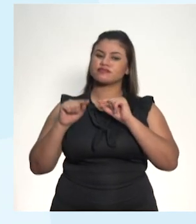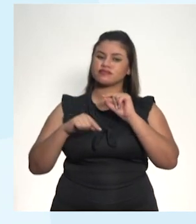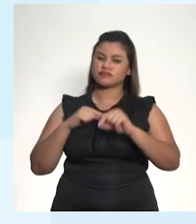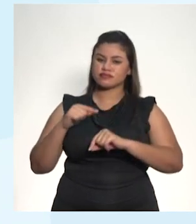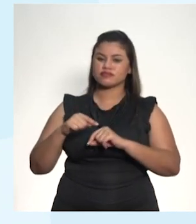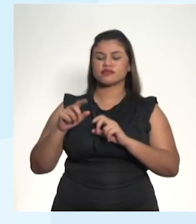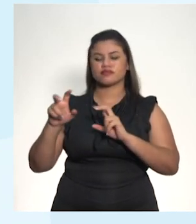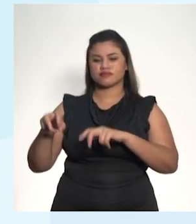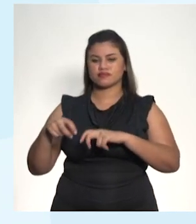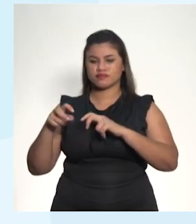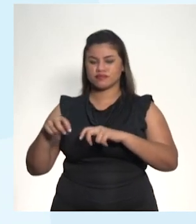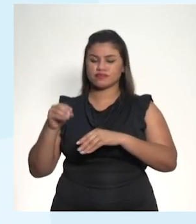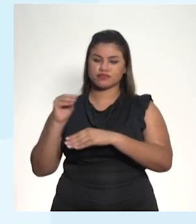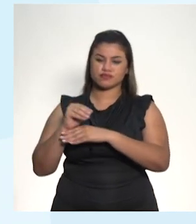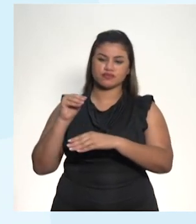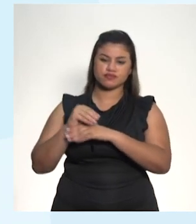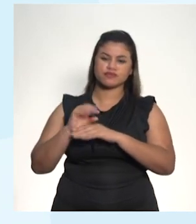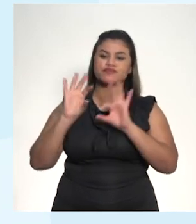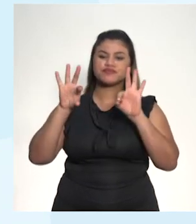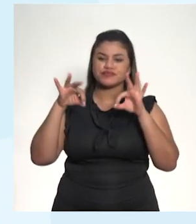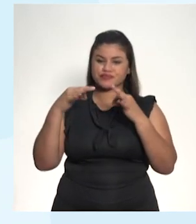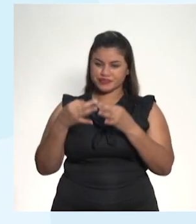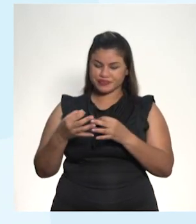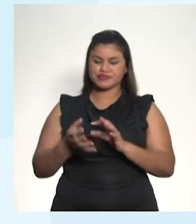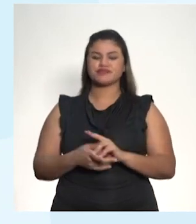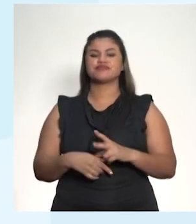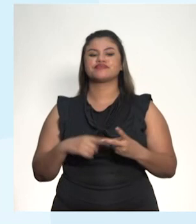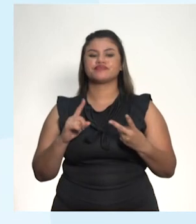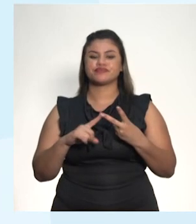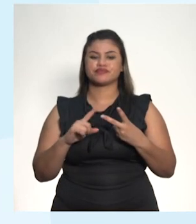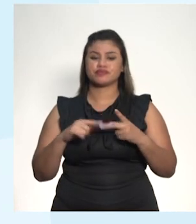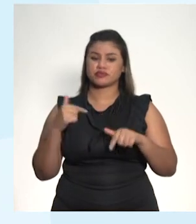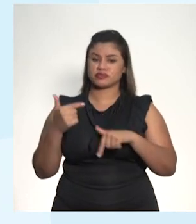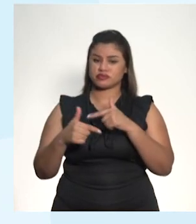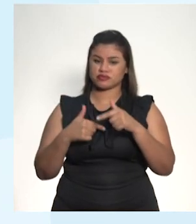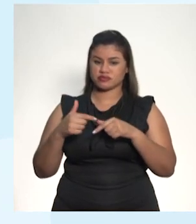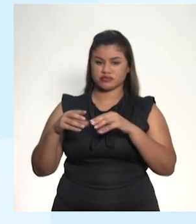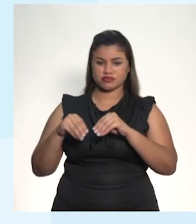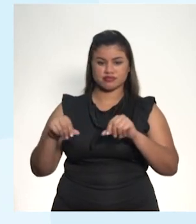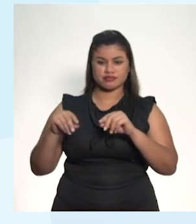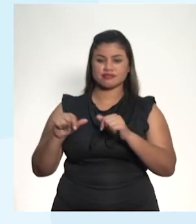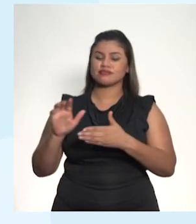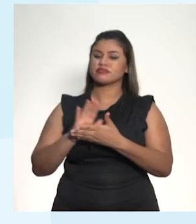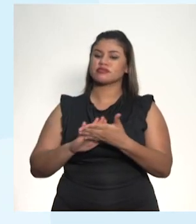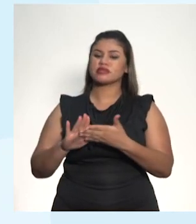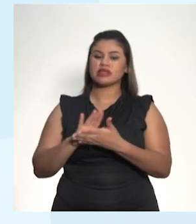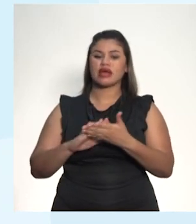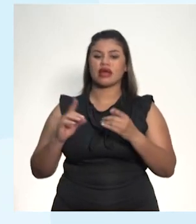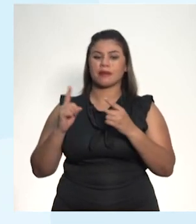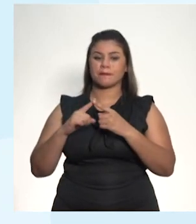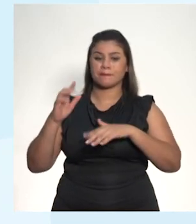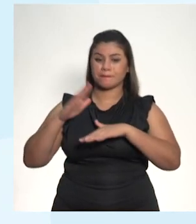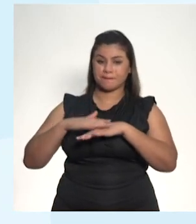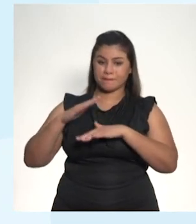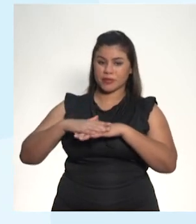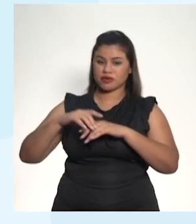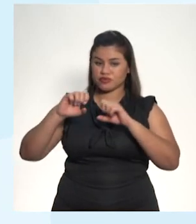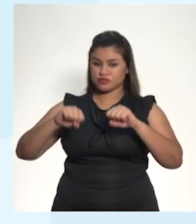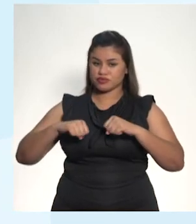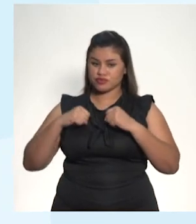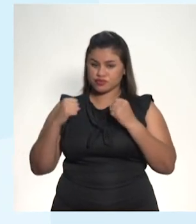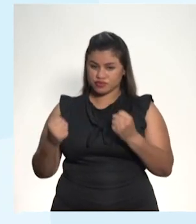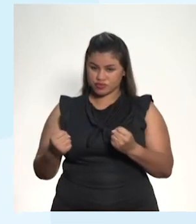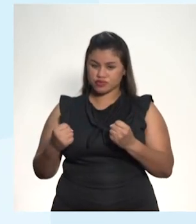que trabalham na agricultura para sustento da sua própria família. Temos os trabalhadores sem terra, né, que desenvolvem atividades agrícolas a partir de